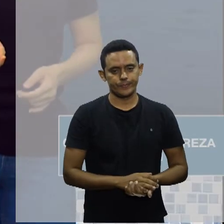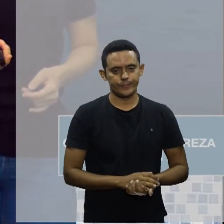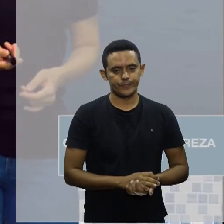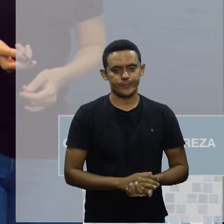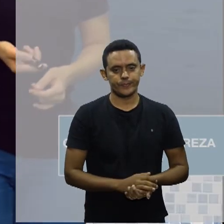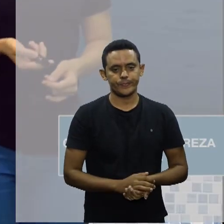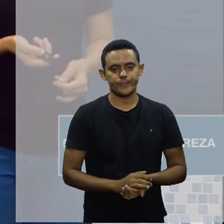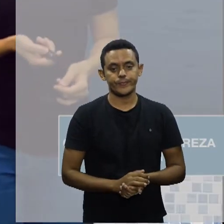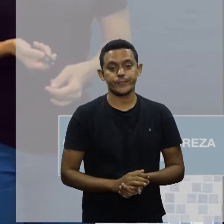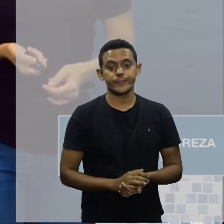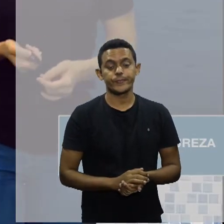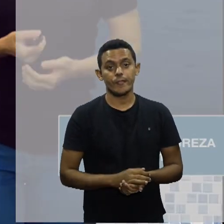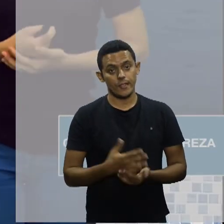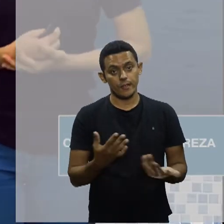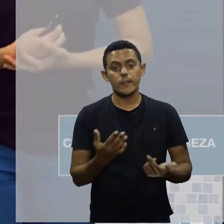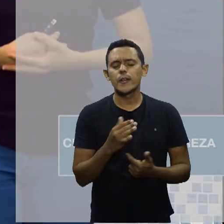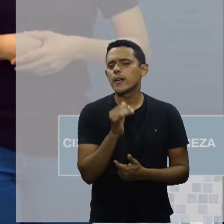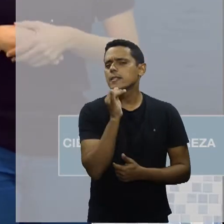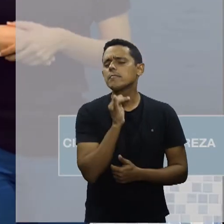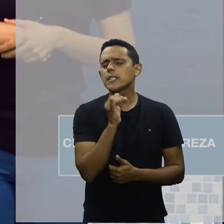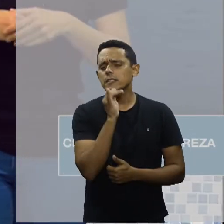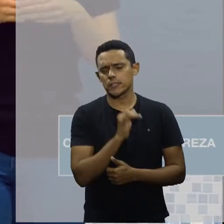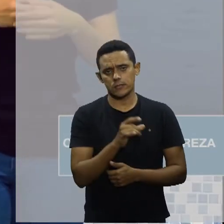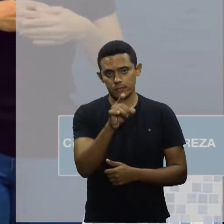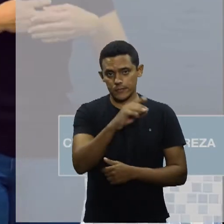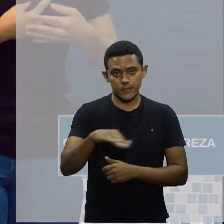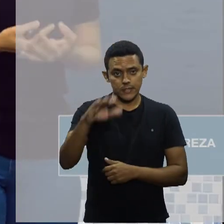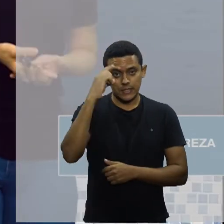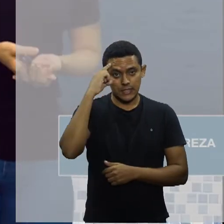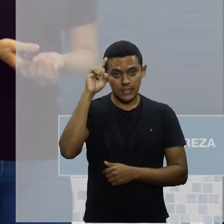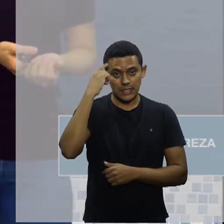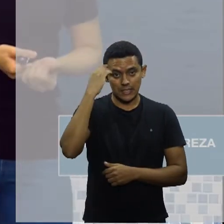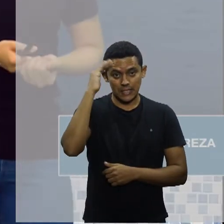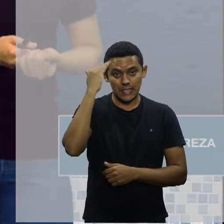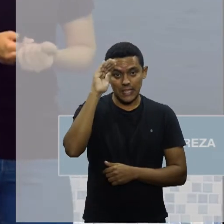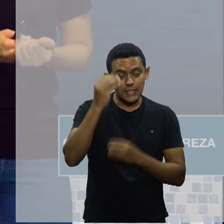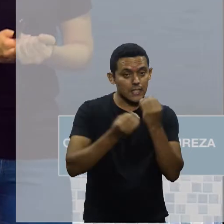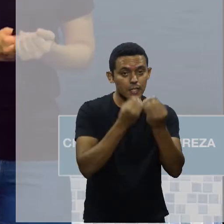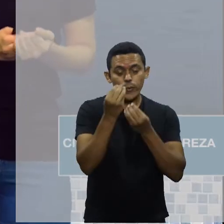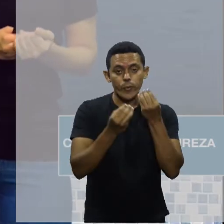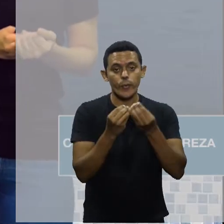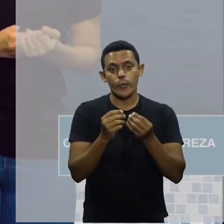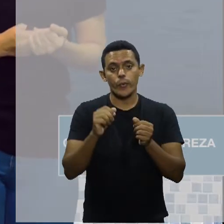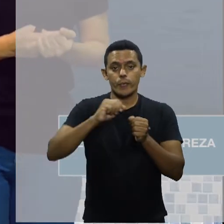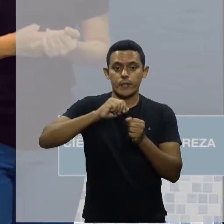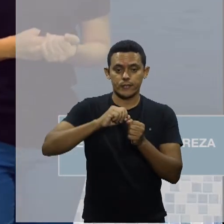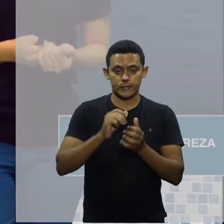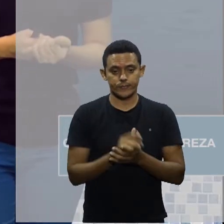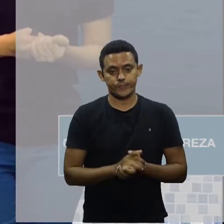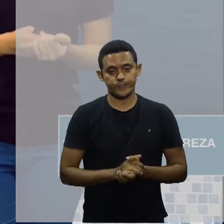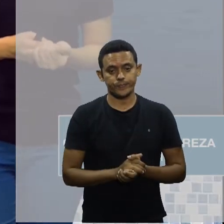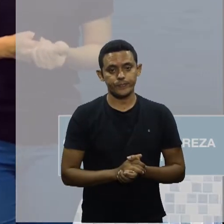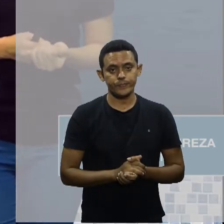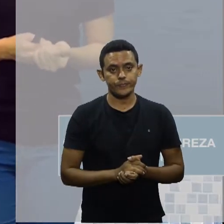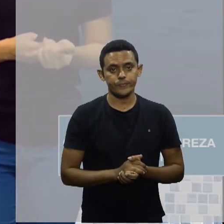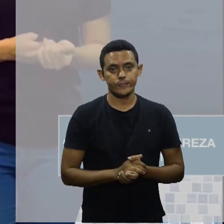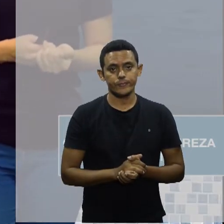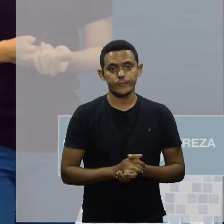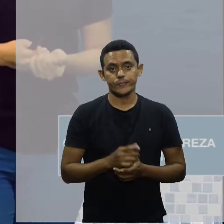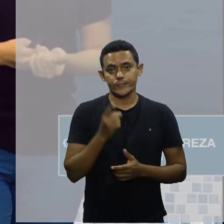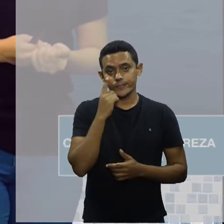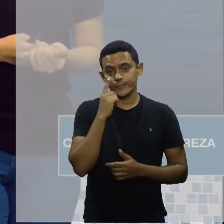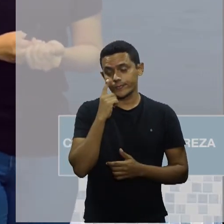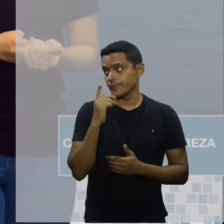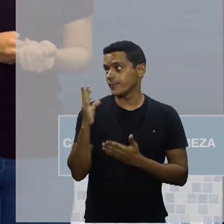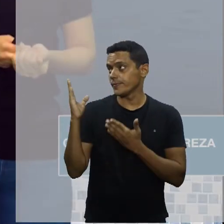Então, continuando aqui, eu vou mostrar para vocês um vídeo breve, né, que foi feito pela Justiça Eleitoral de Santa